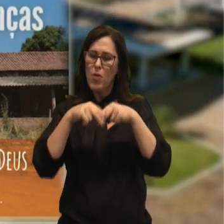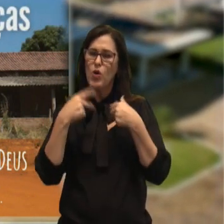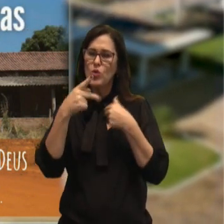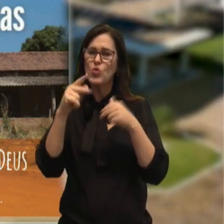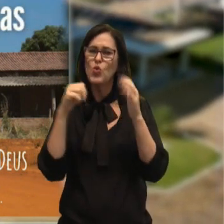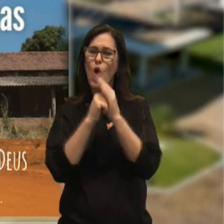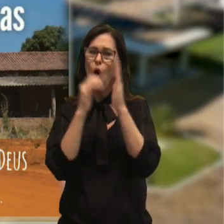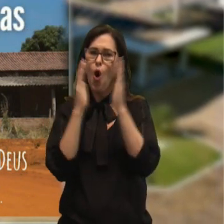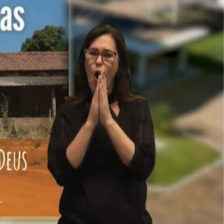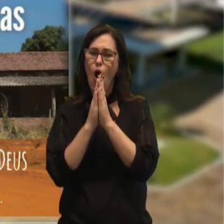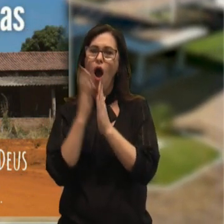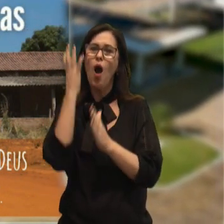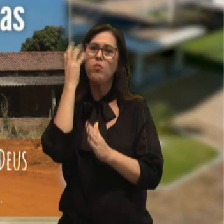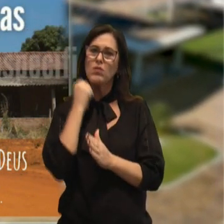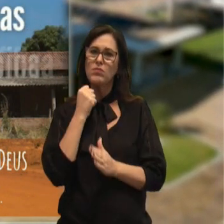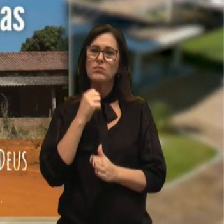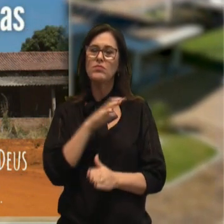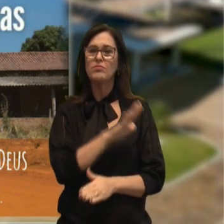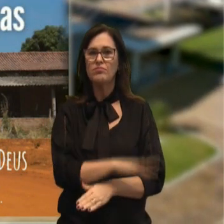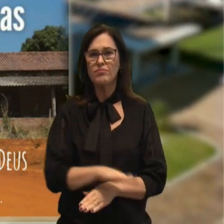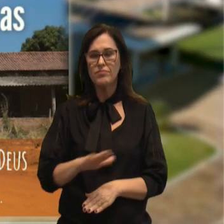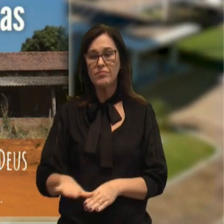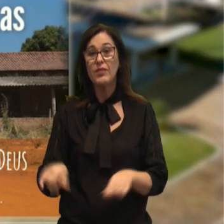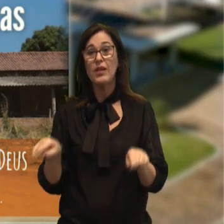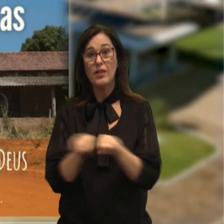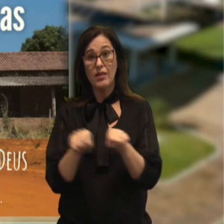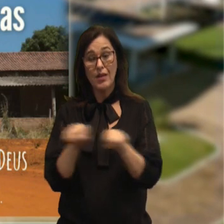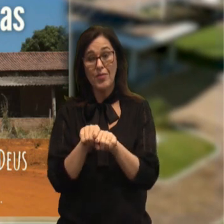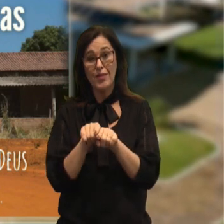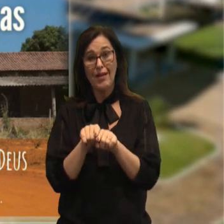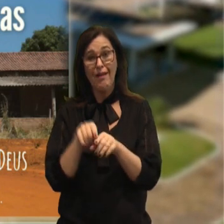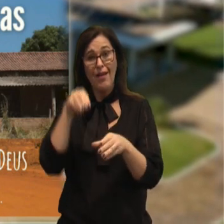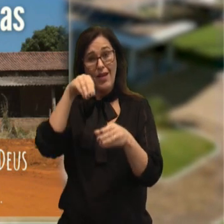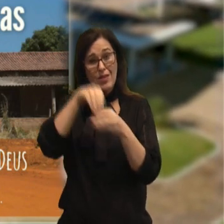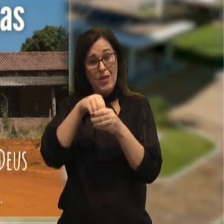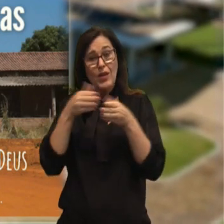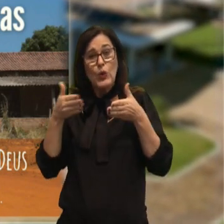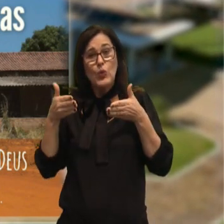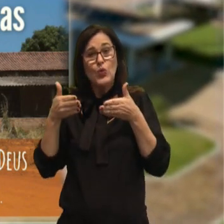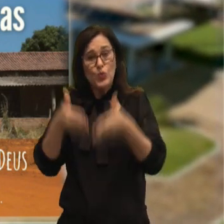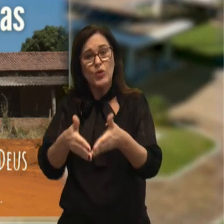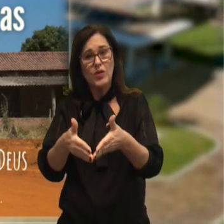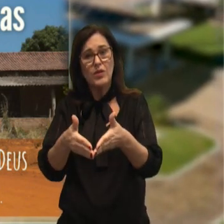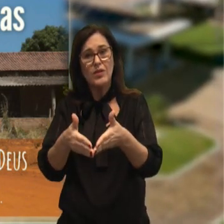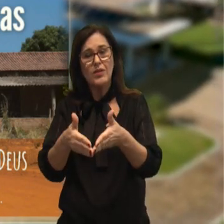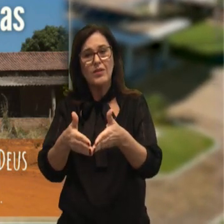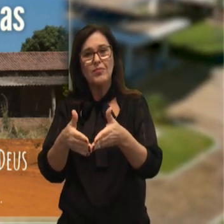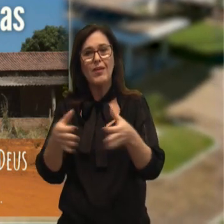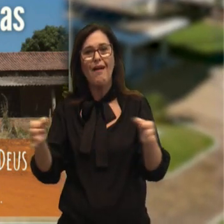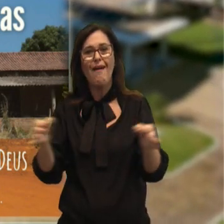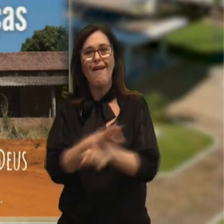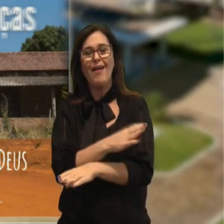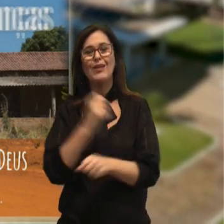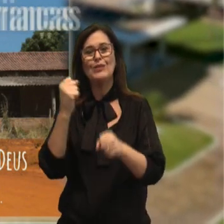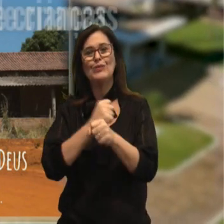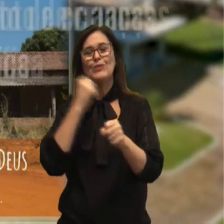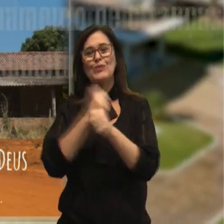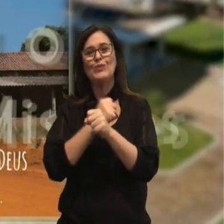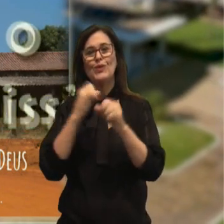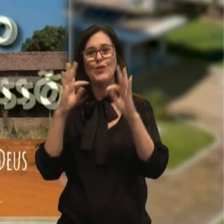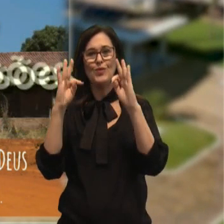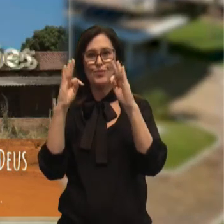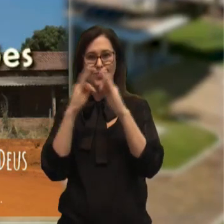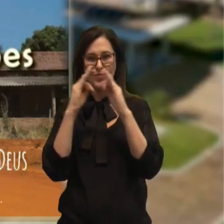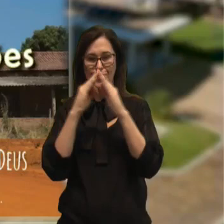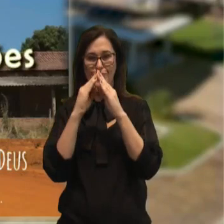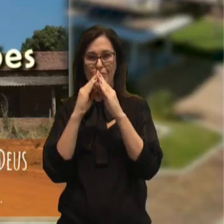do apadrinhamento de crianças e de ofertas específicas para concluirmos a construção do